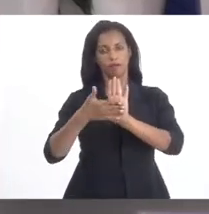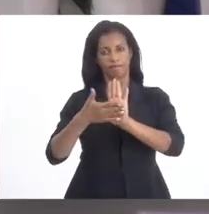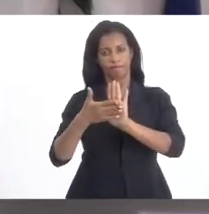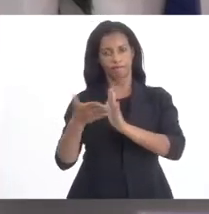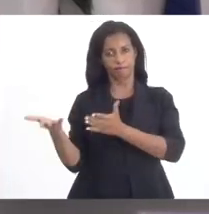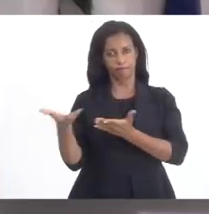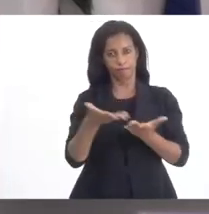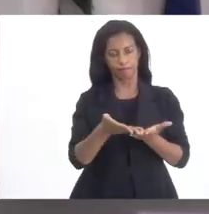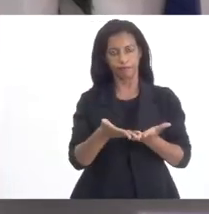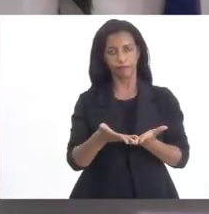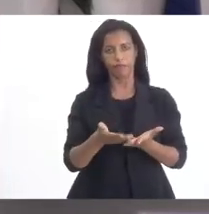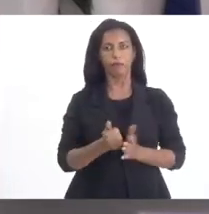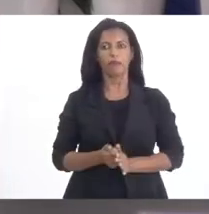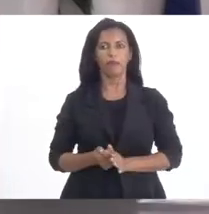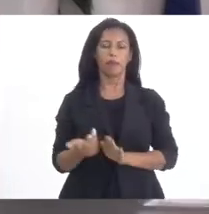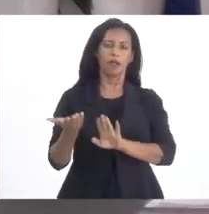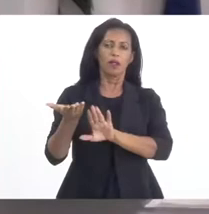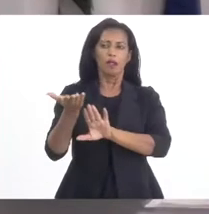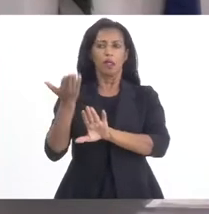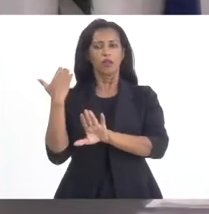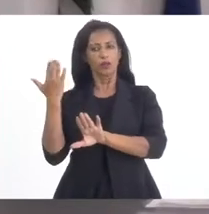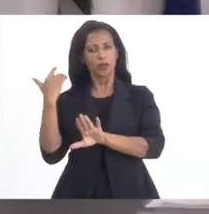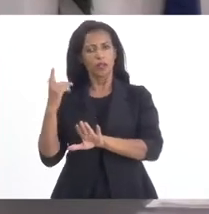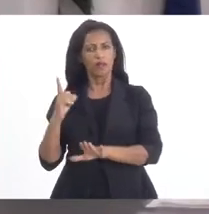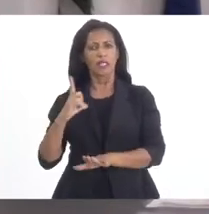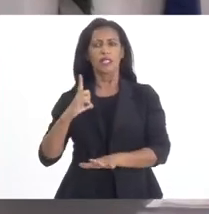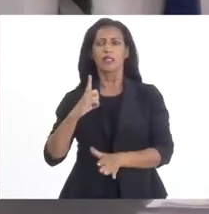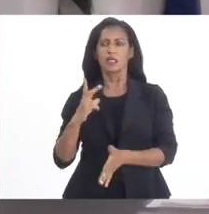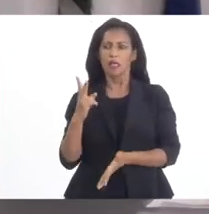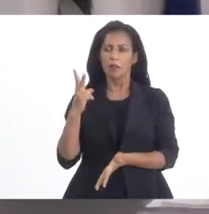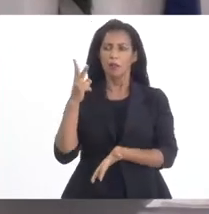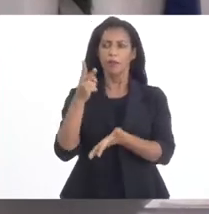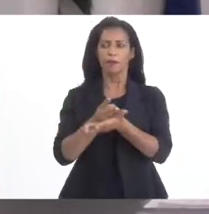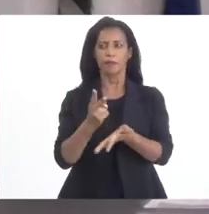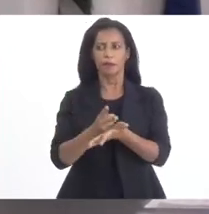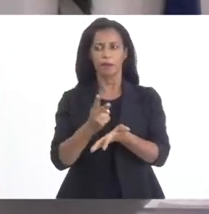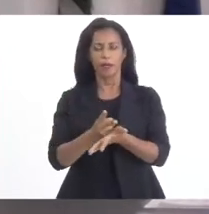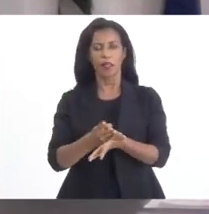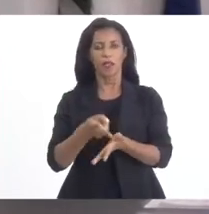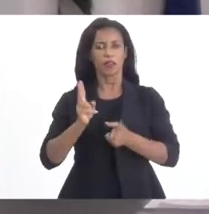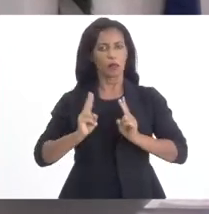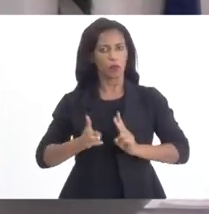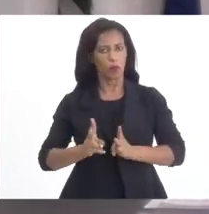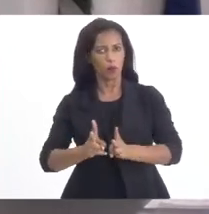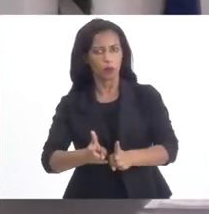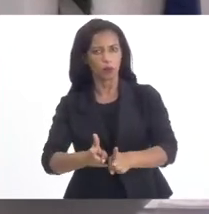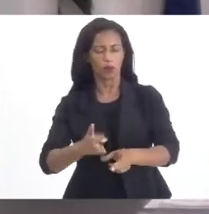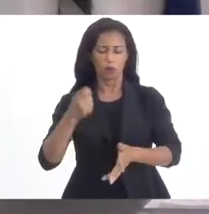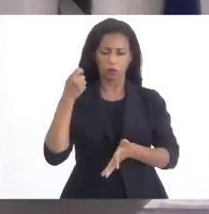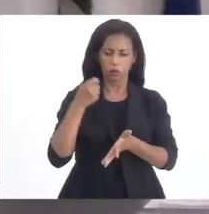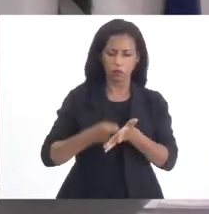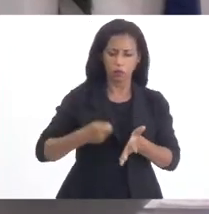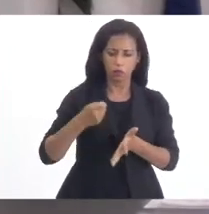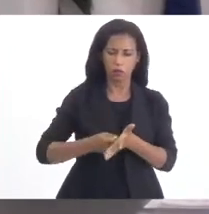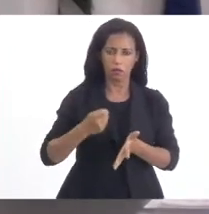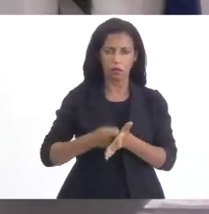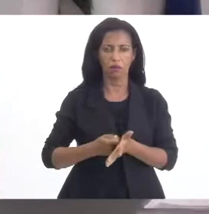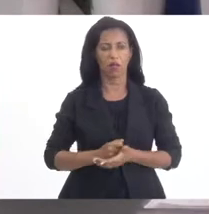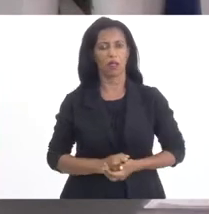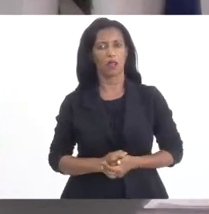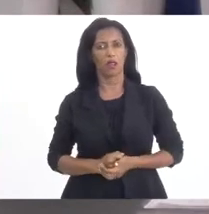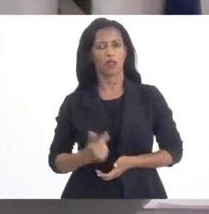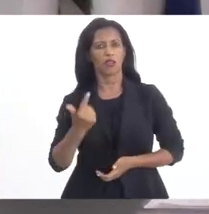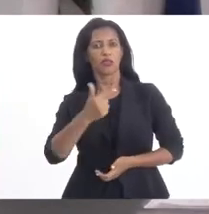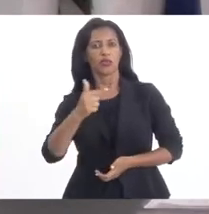Das outras vezes, sempre batalhamos, sempre continuamos e sempre insistimos no fato de